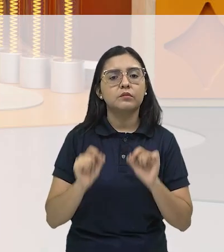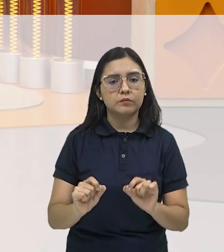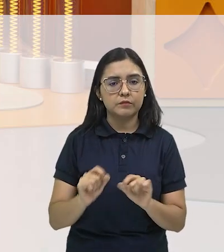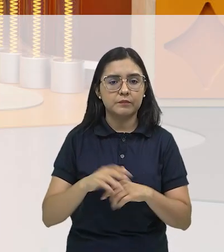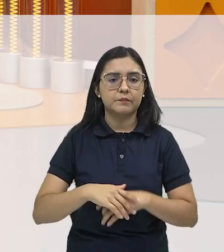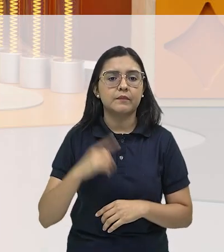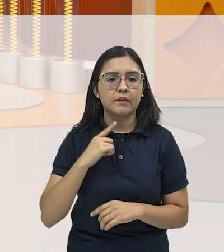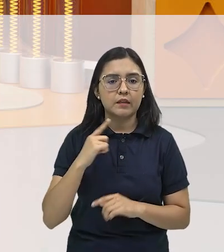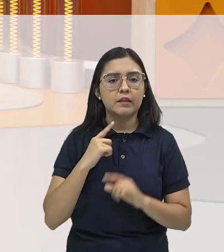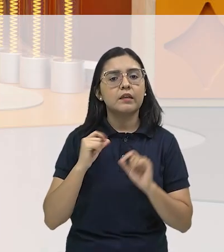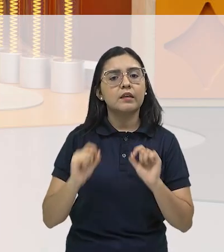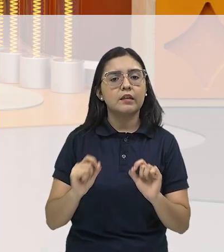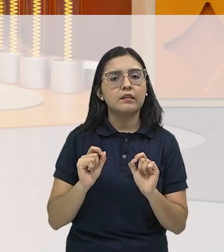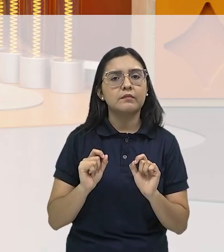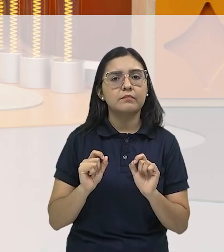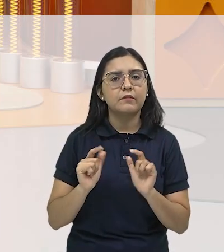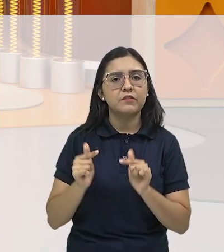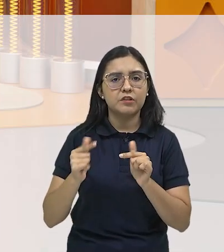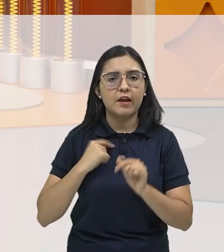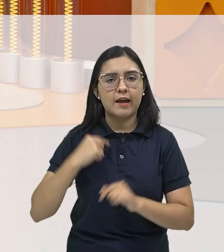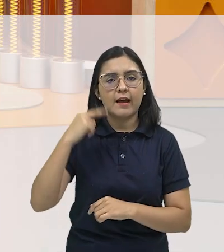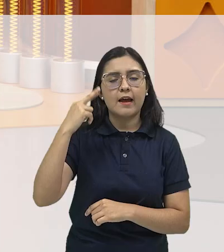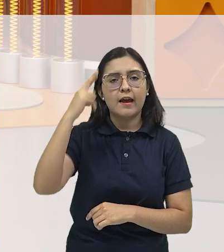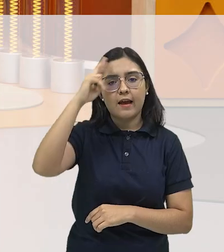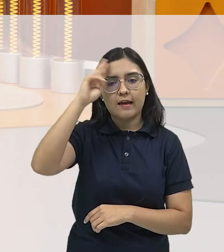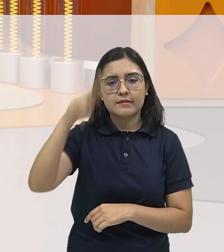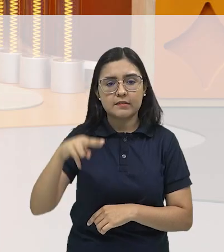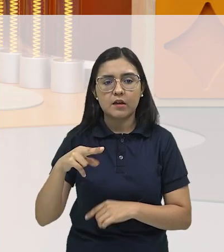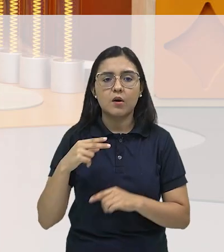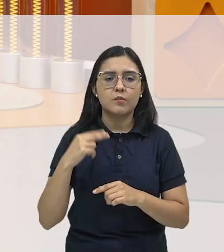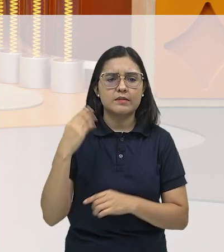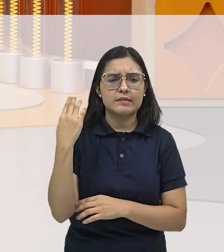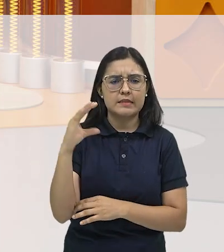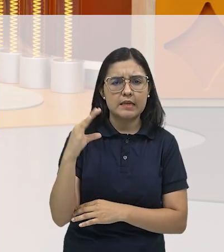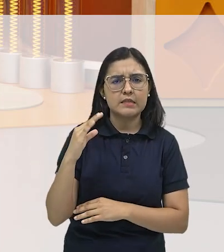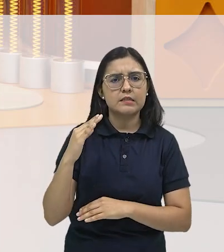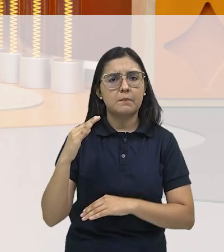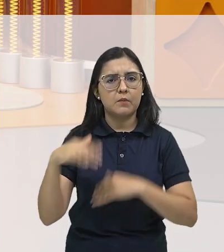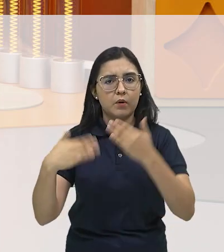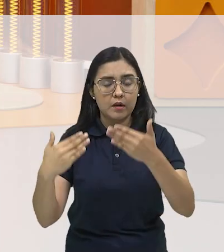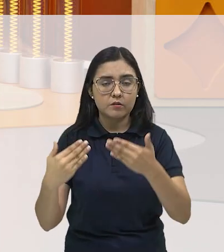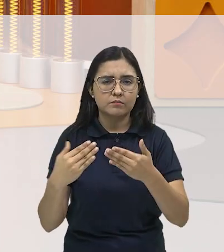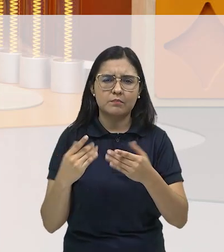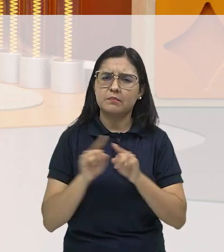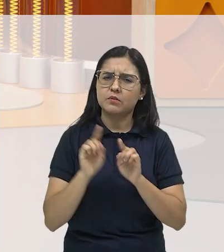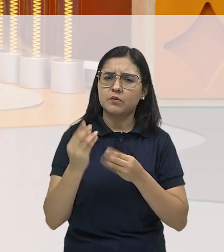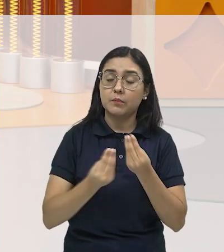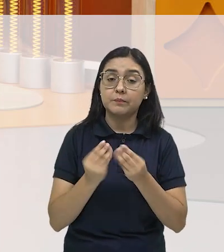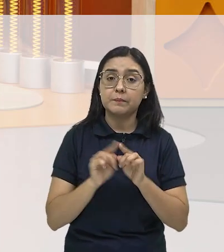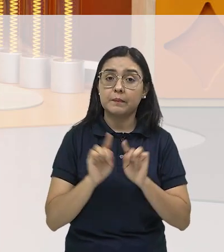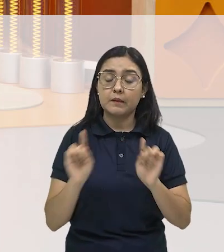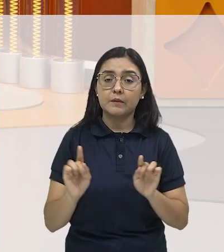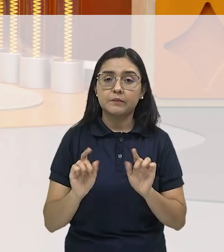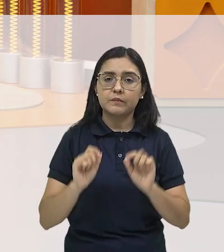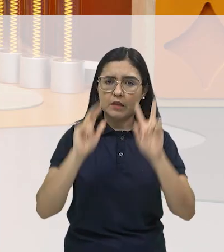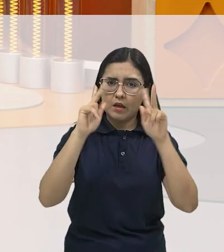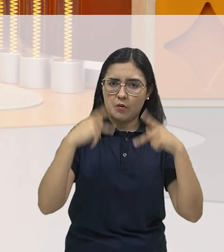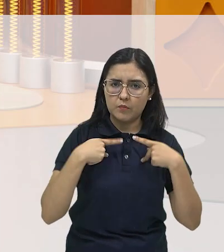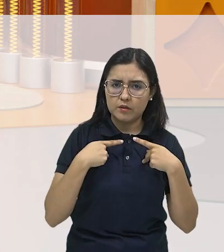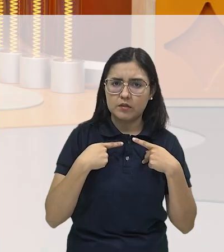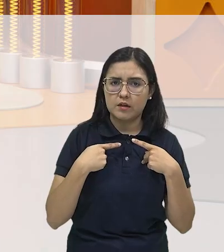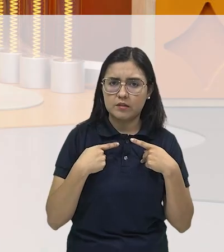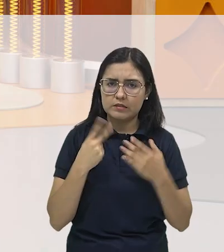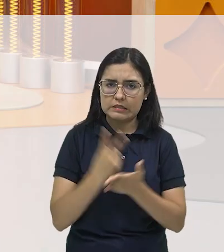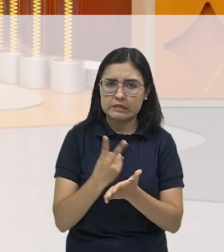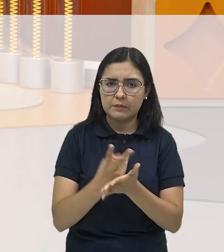a razão, a ciência e o progresso. Ué, professor, como assim? Mas a humanidade sempre não